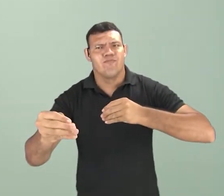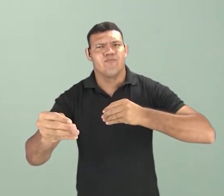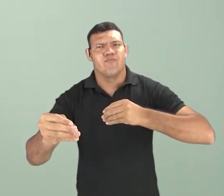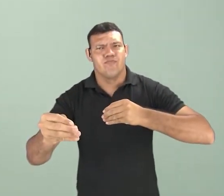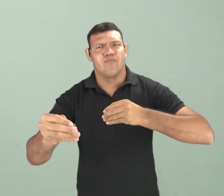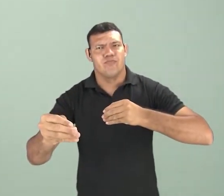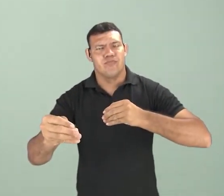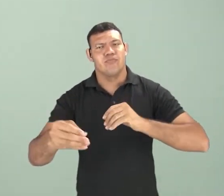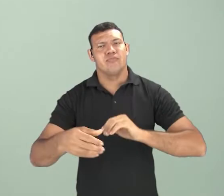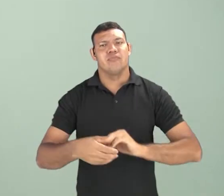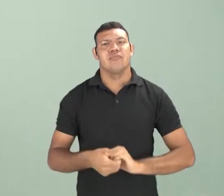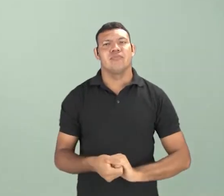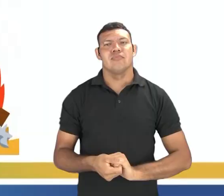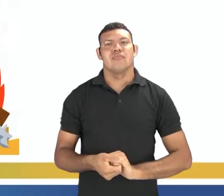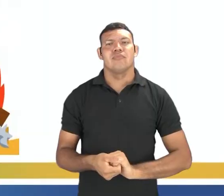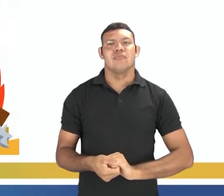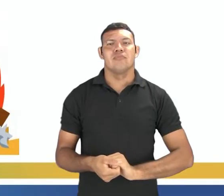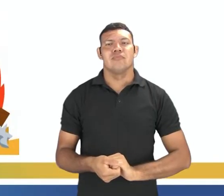situação.